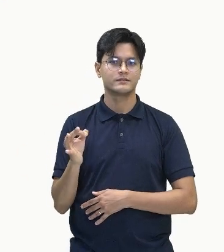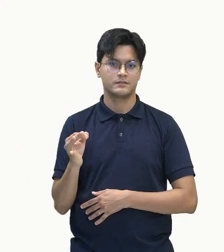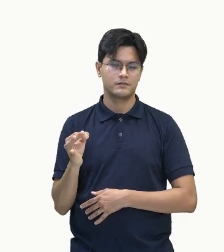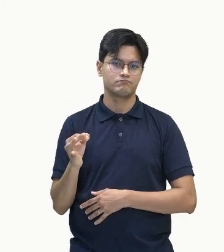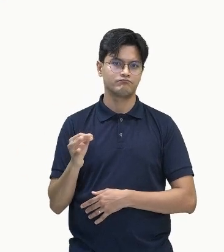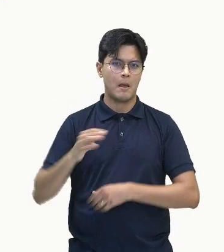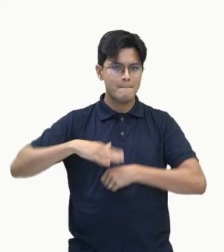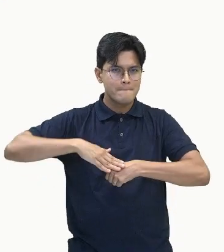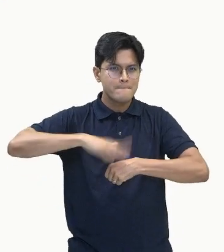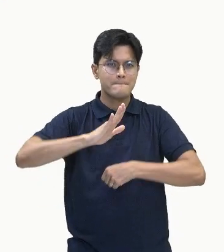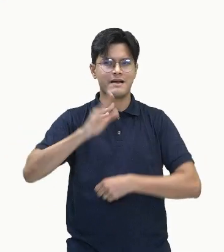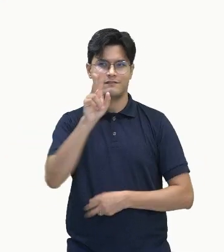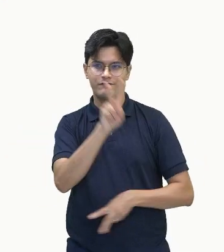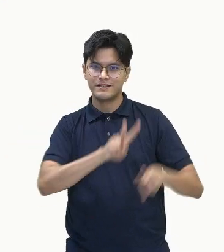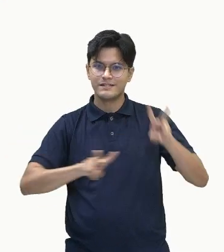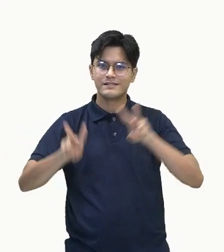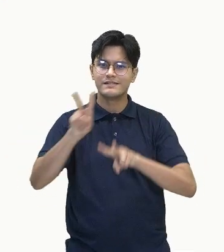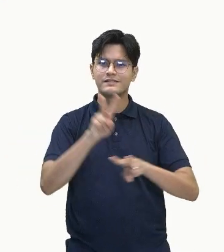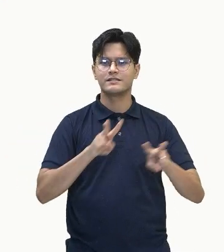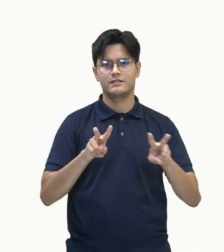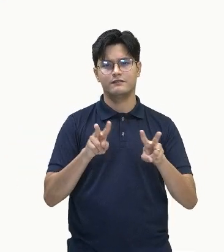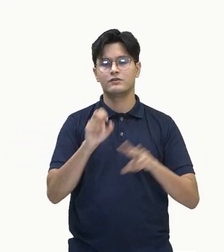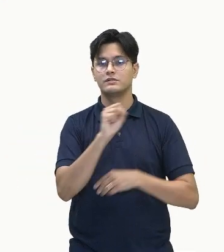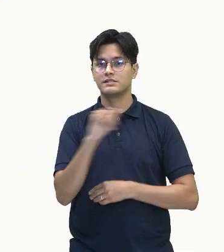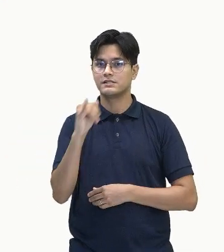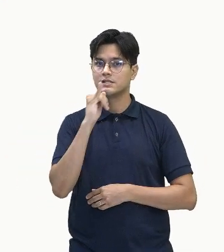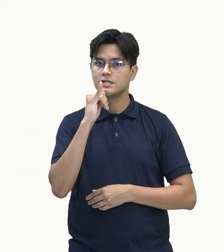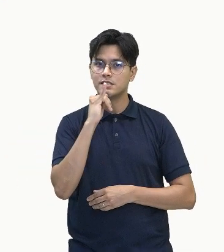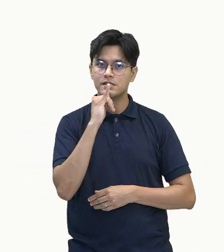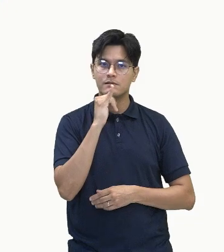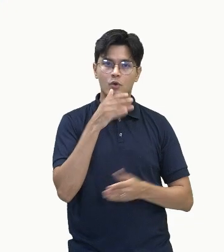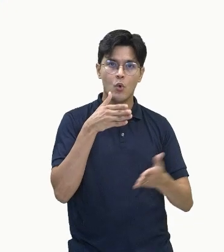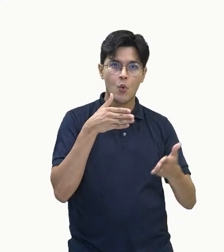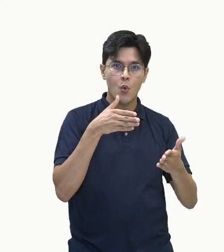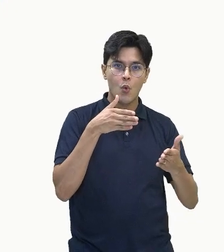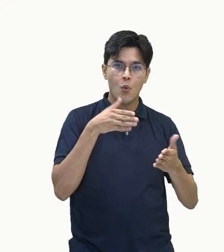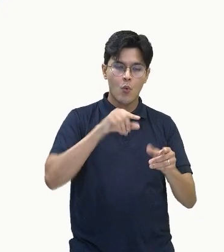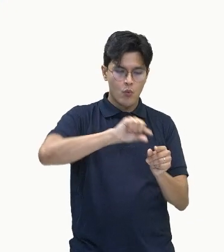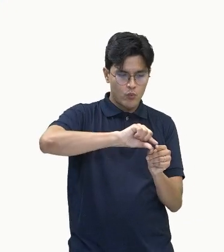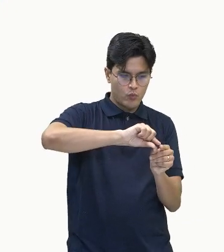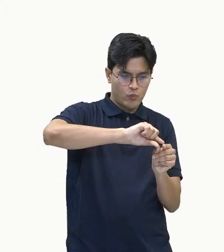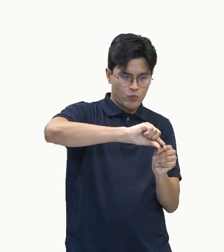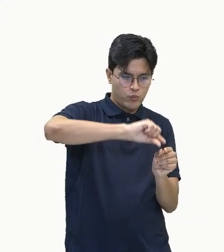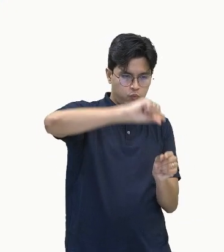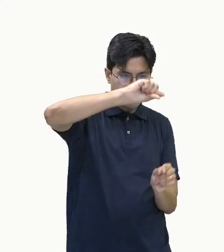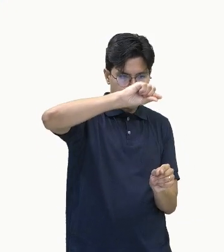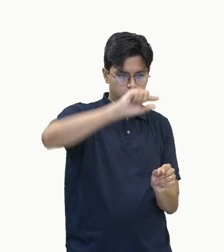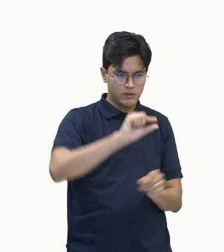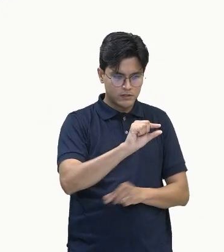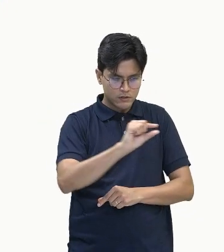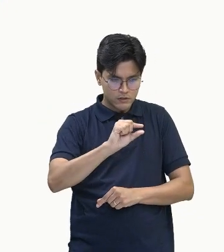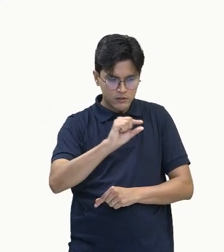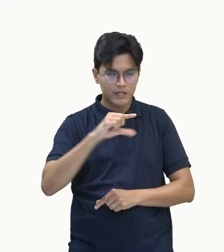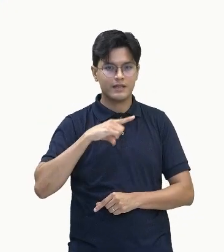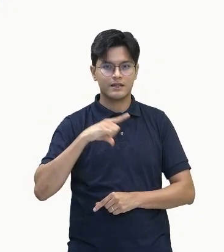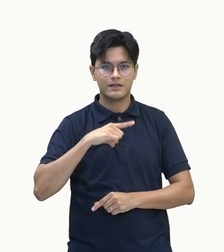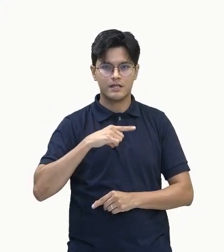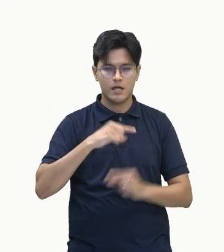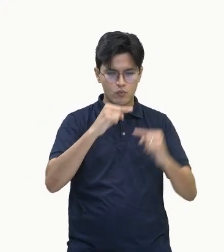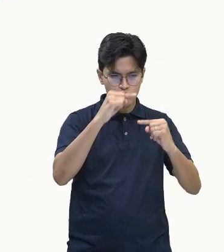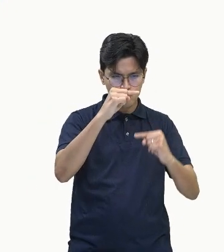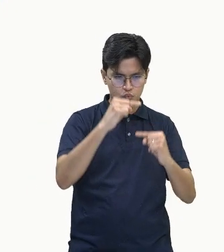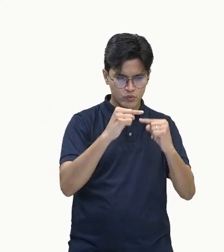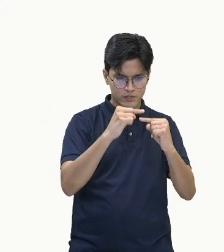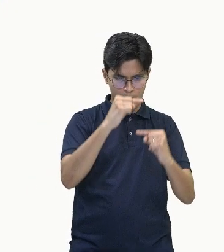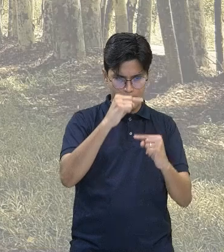eficaz, é necessário que essas fendas por onde passam a luz tenham um tamanho, tenham uma dimensão